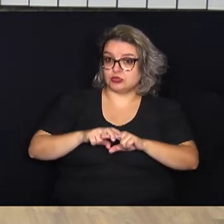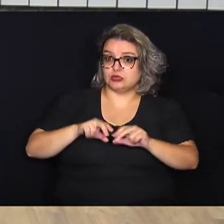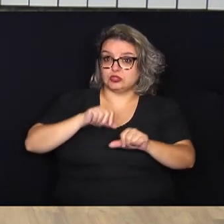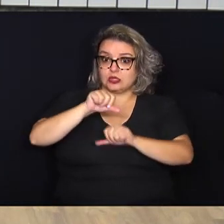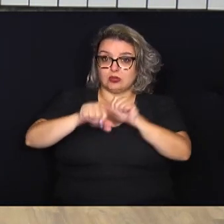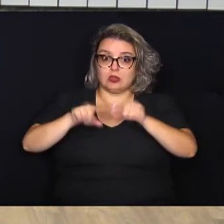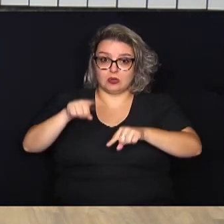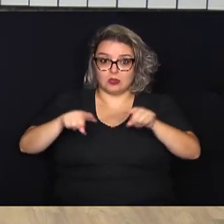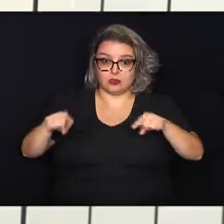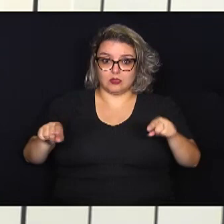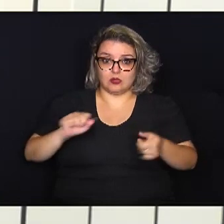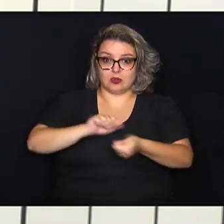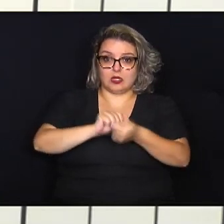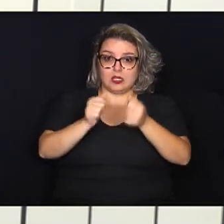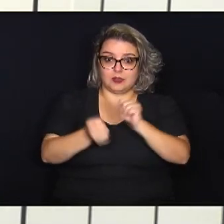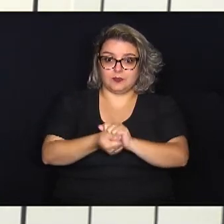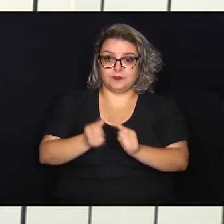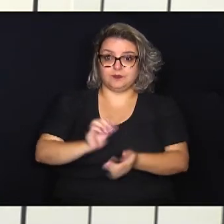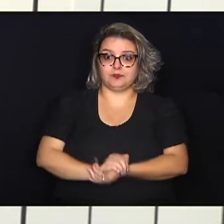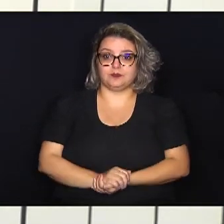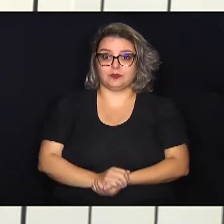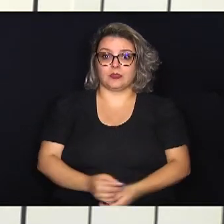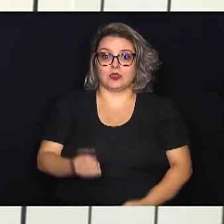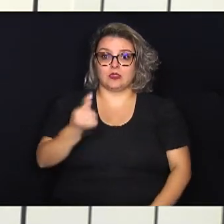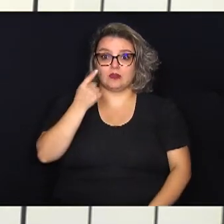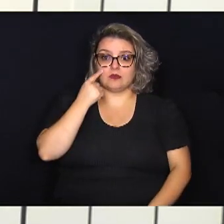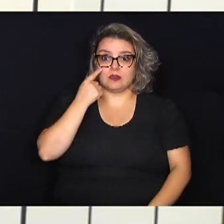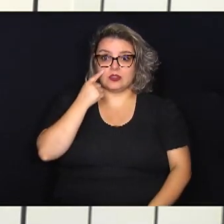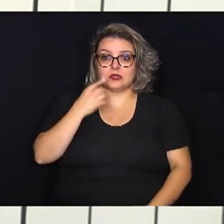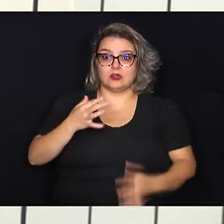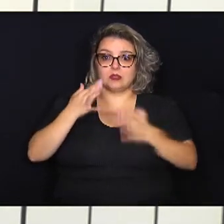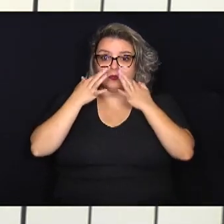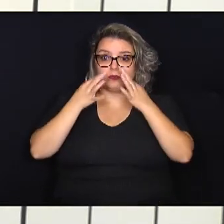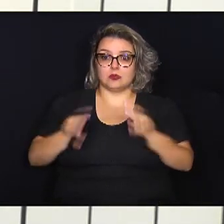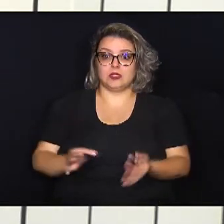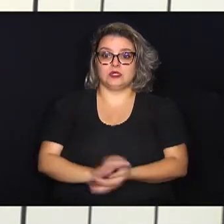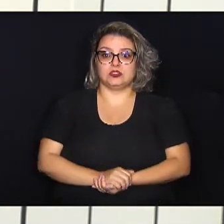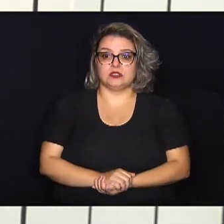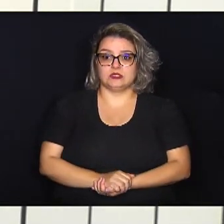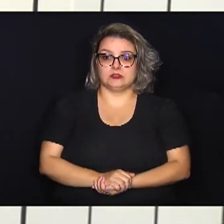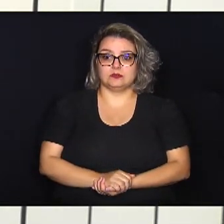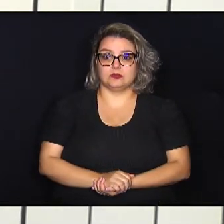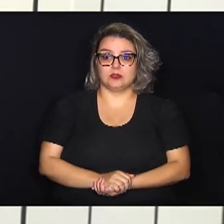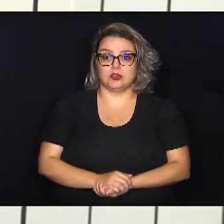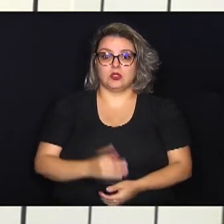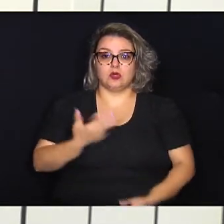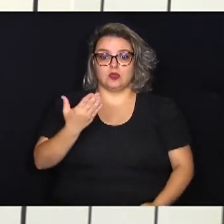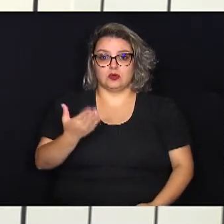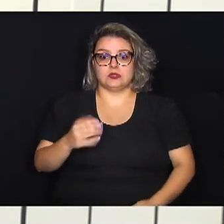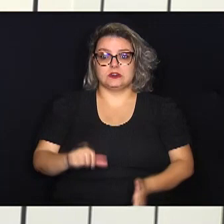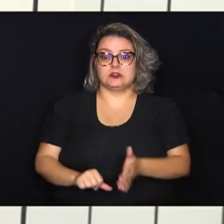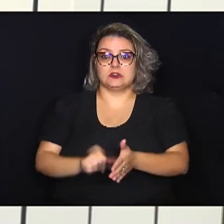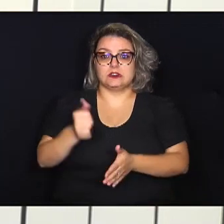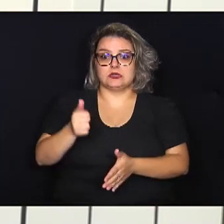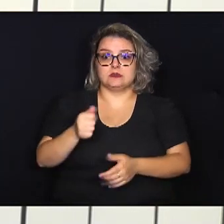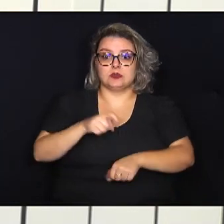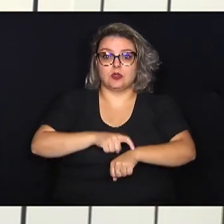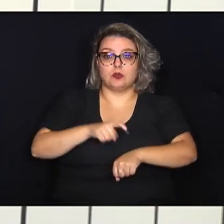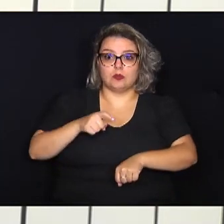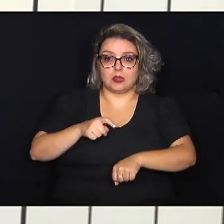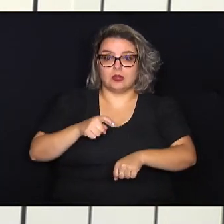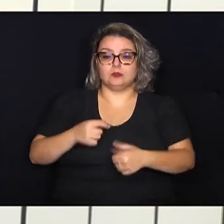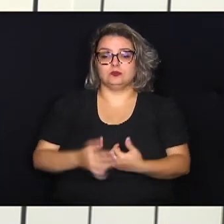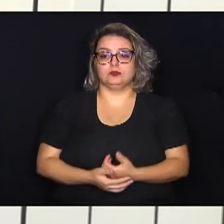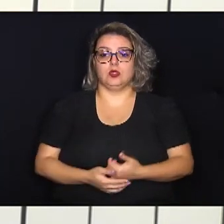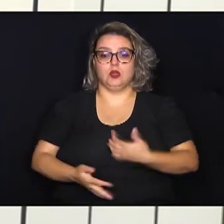algumas adequações. Olha, então preste atenção, vamos lá. Você que está nessa primeira etapa, o Terminal